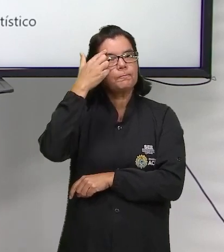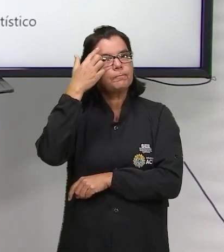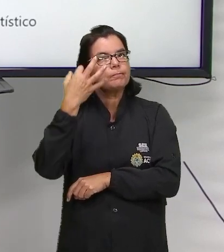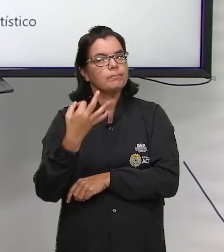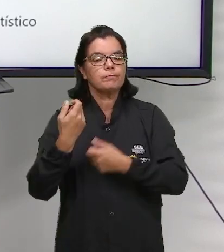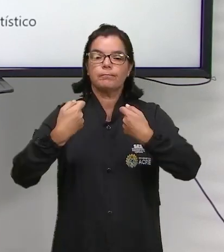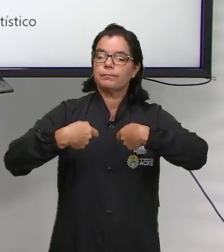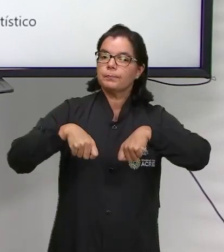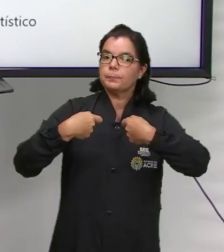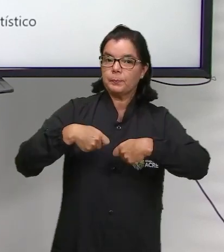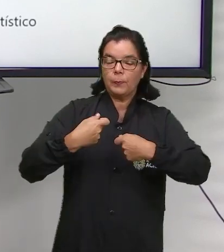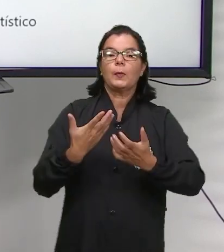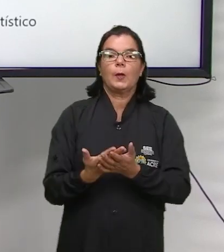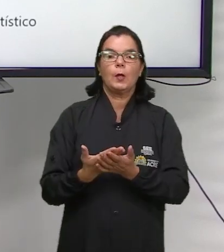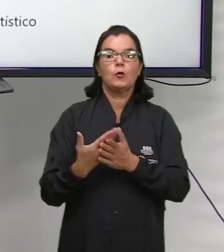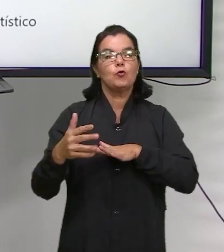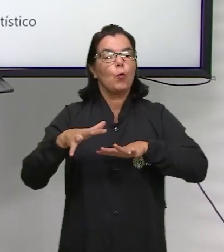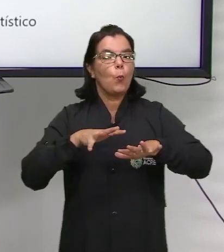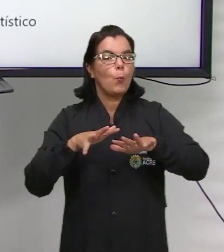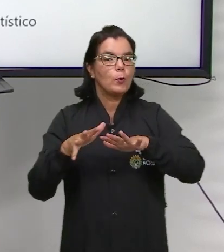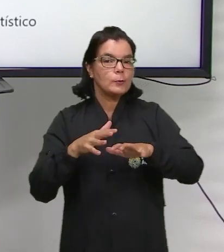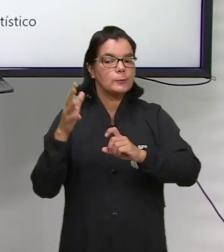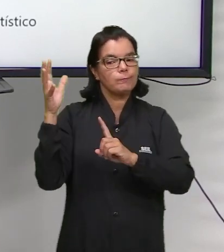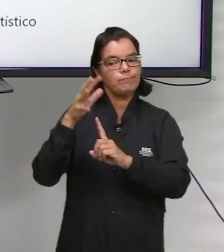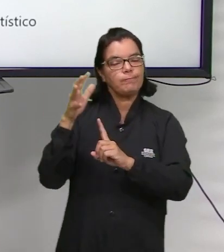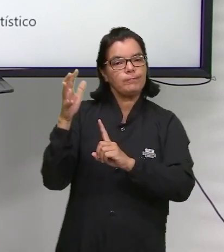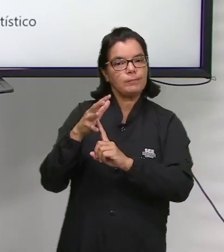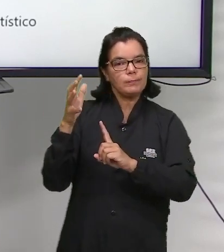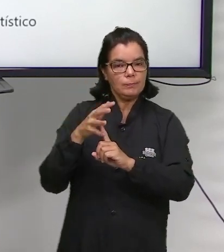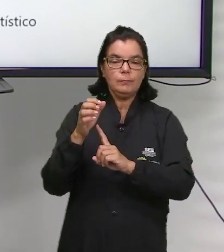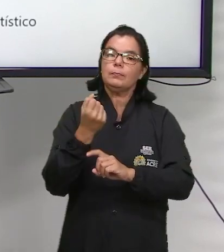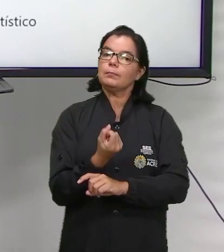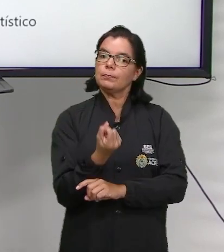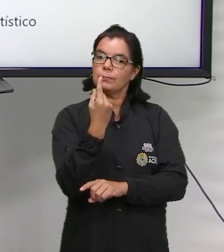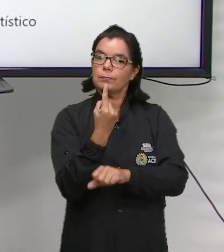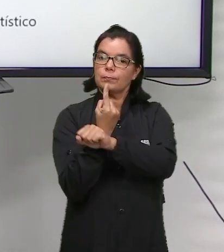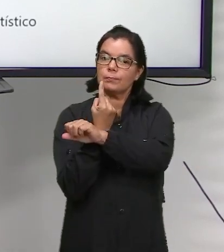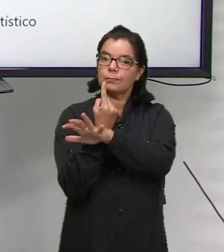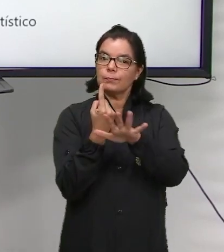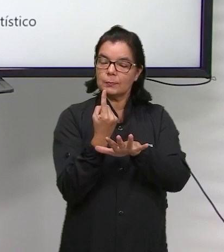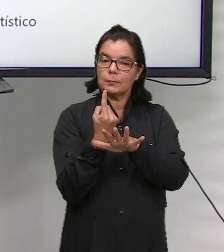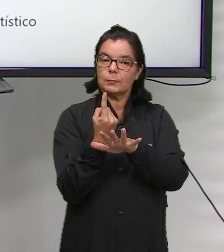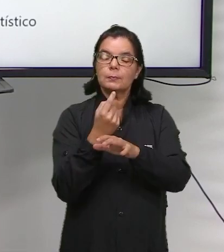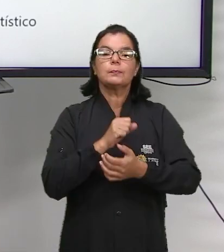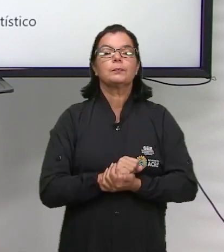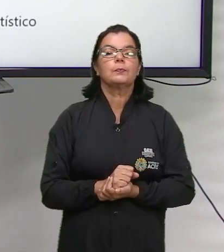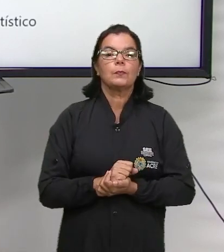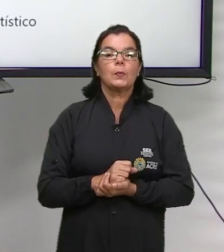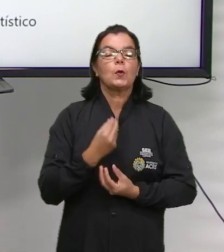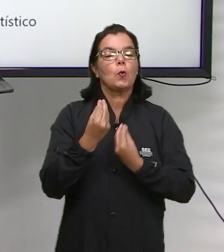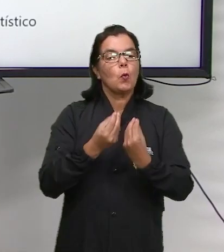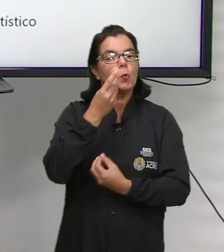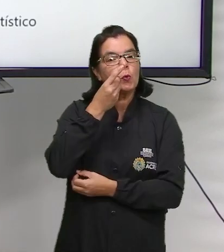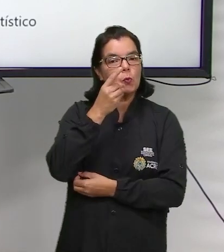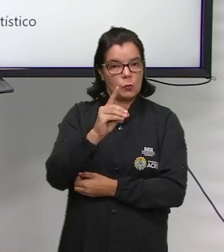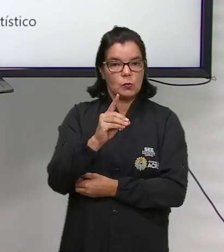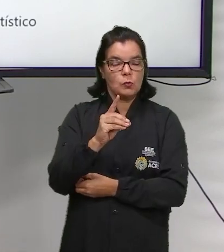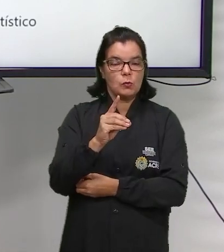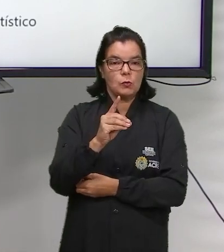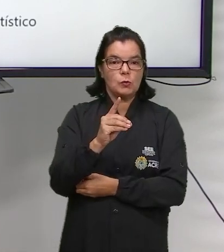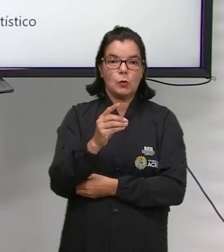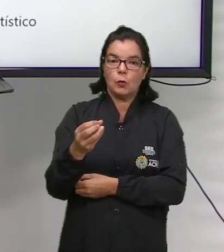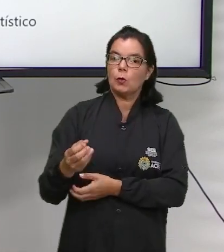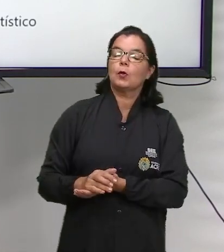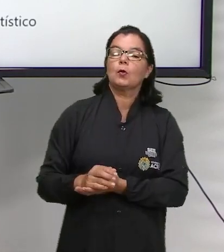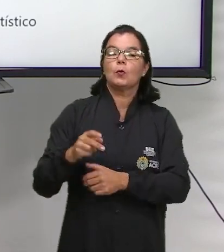era necessário um movimento em si, influenciado pelas vanguardas, para estabelecer como data esse movimento